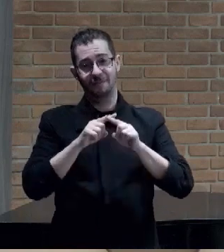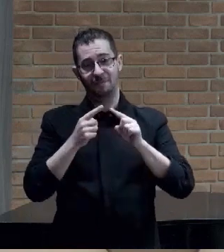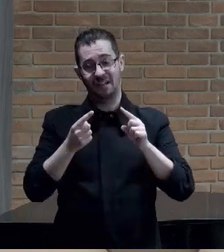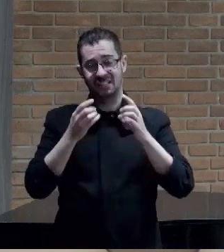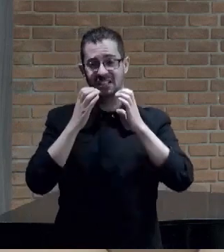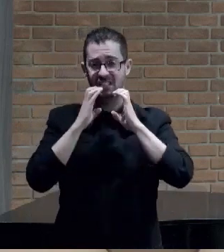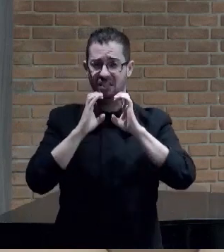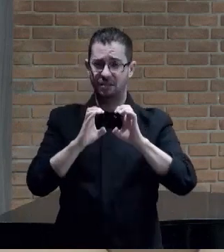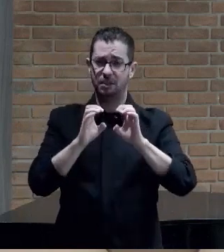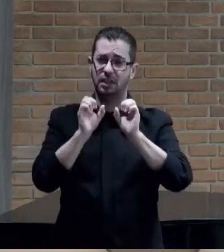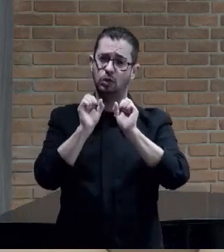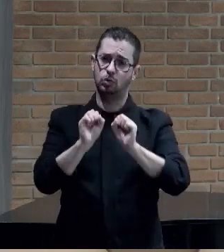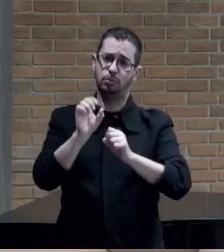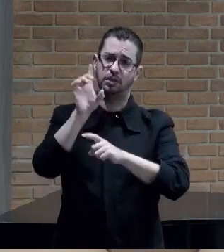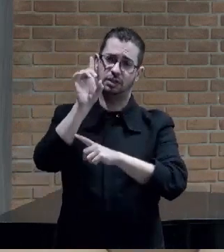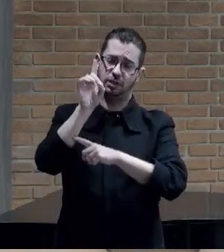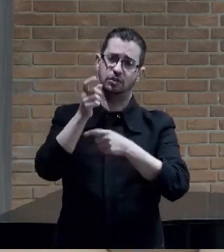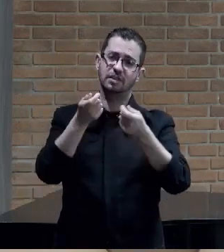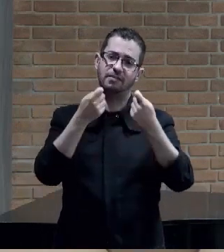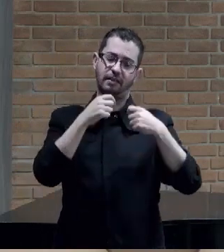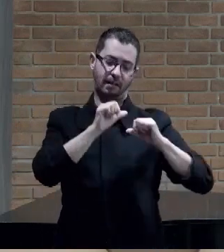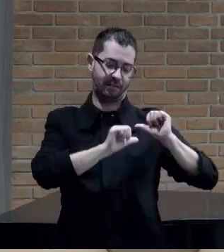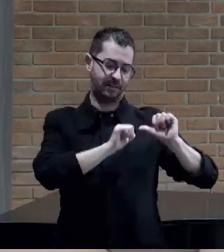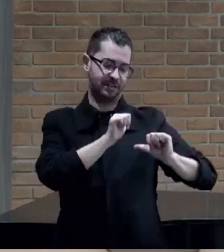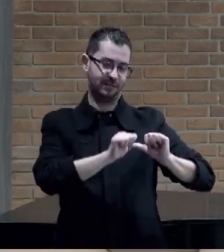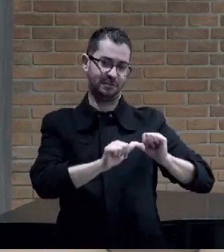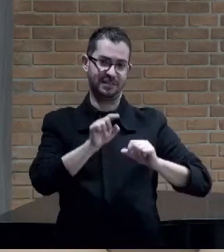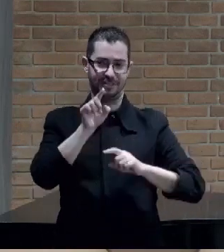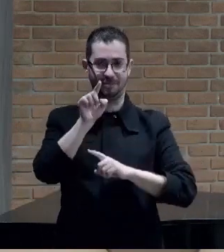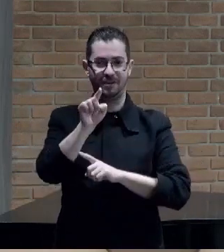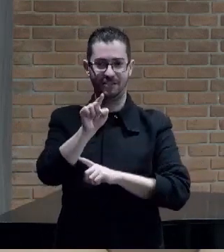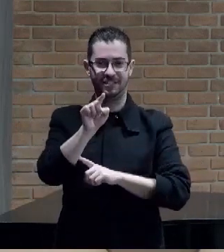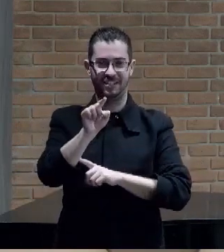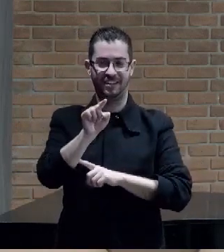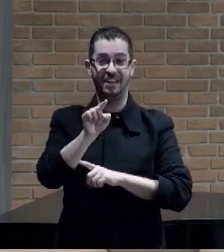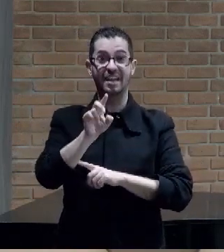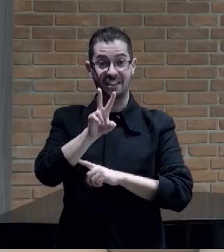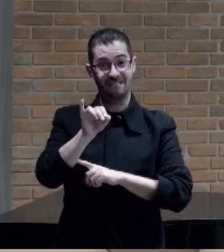do poder de Deus que vai trazer transformação para você e que vai te sustentar.